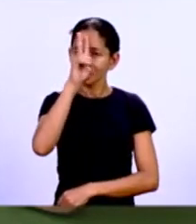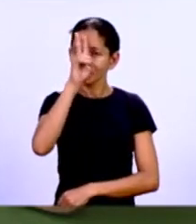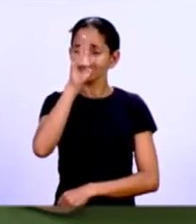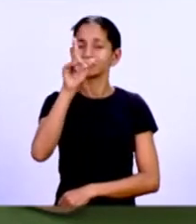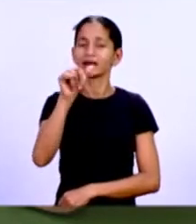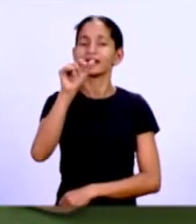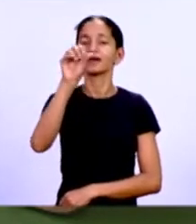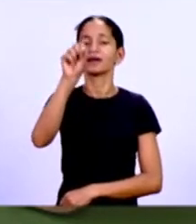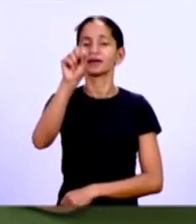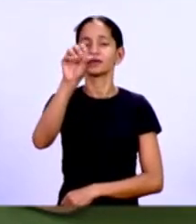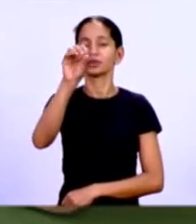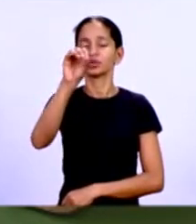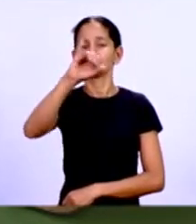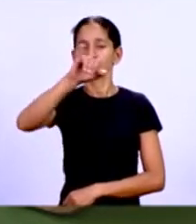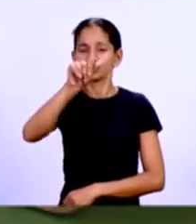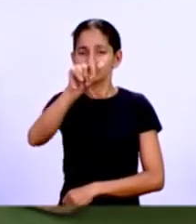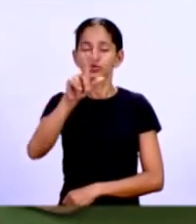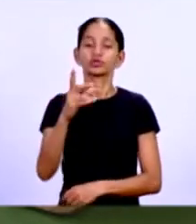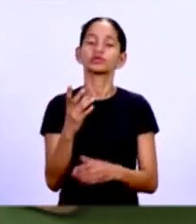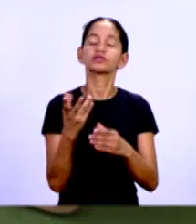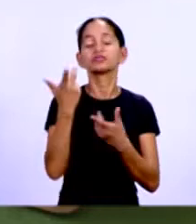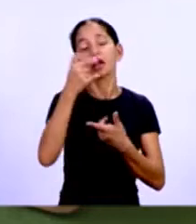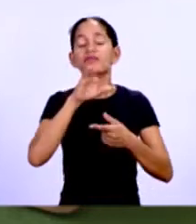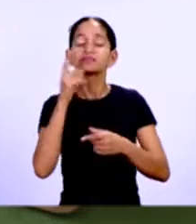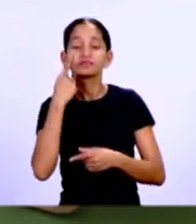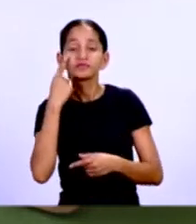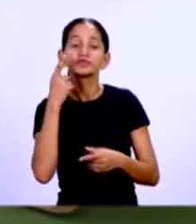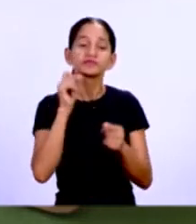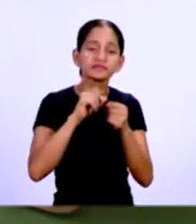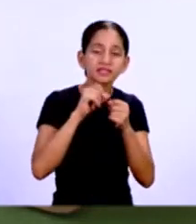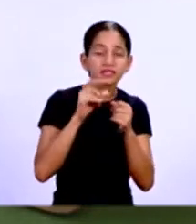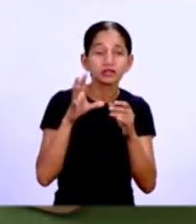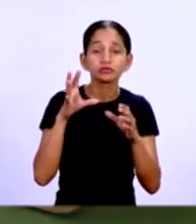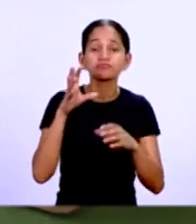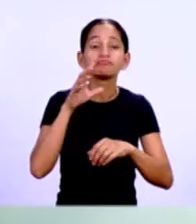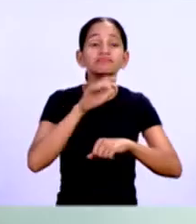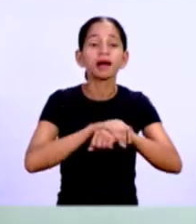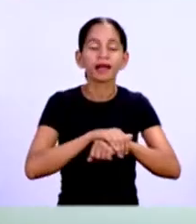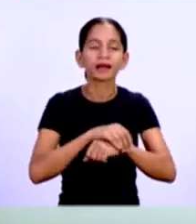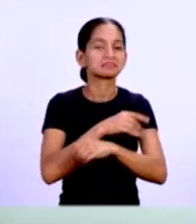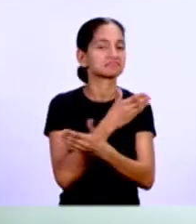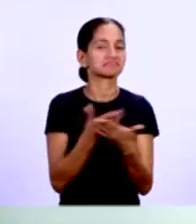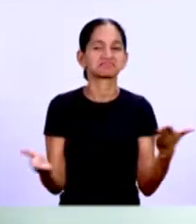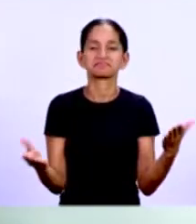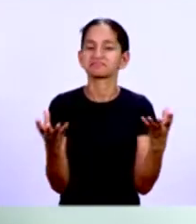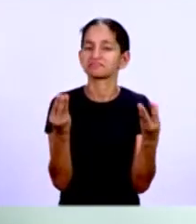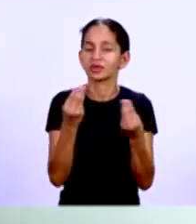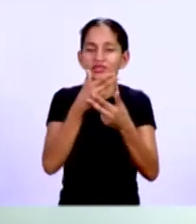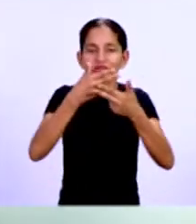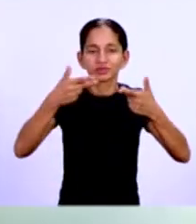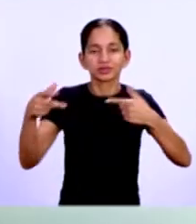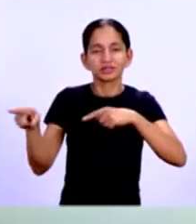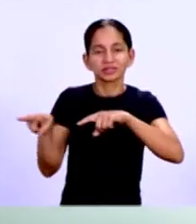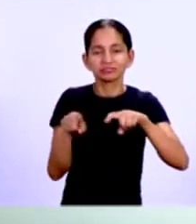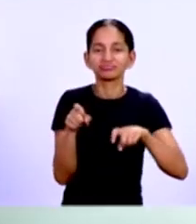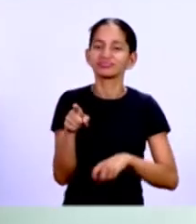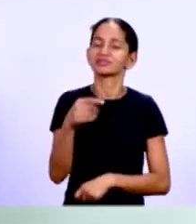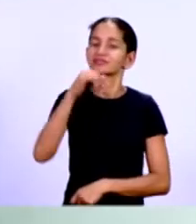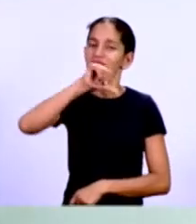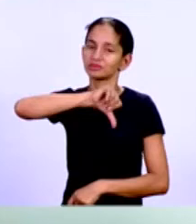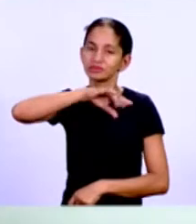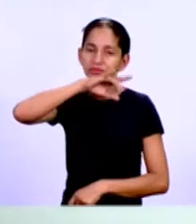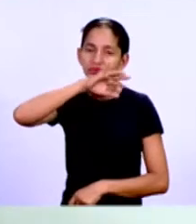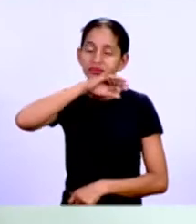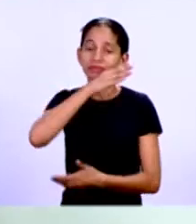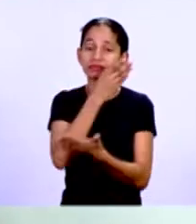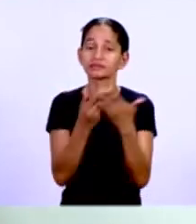quase na hora da plantação, na colheita. A colheita, né? Prejudicou muito a plantação. Prejudicou bastante. Gente, o que você pode fazer? Você pode tentar se